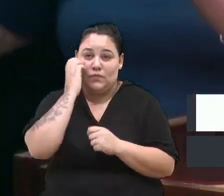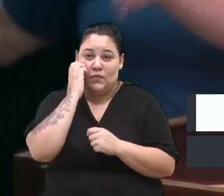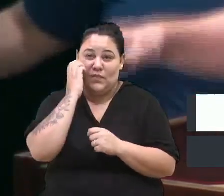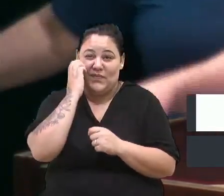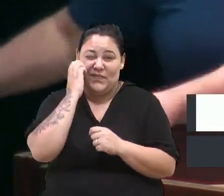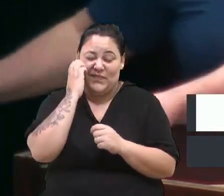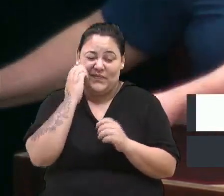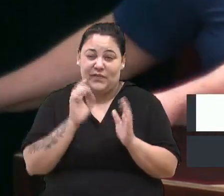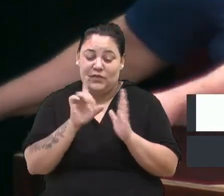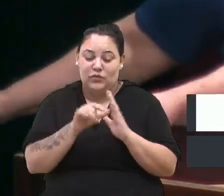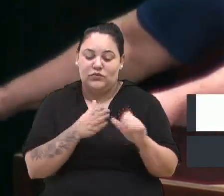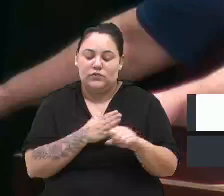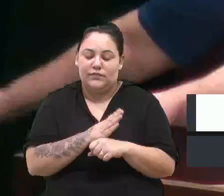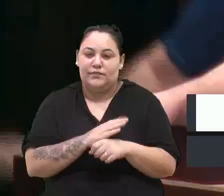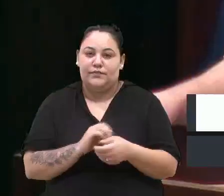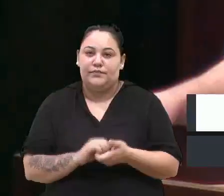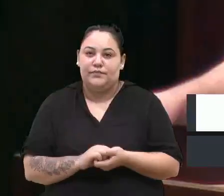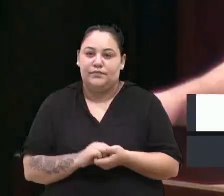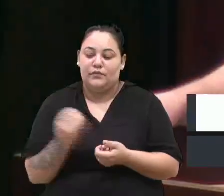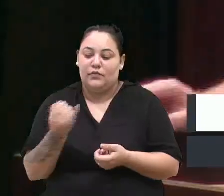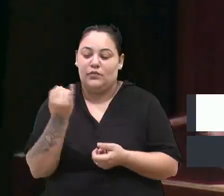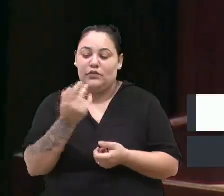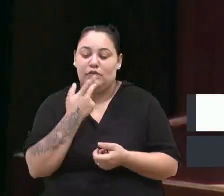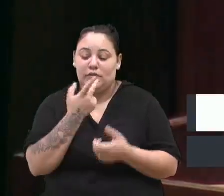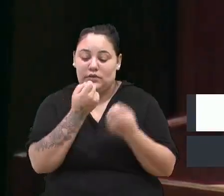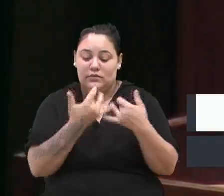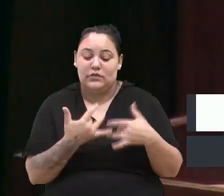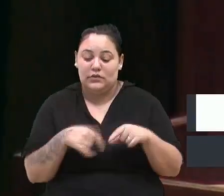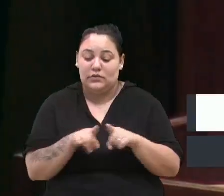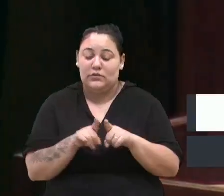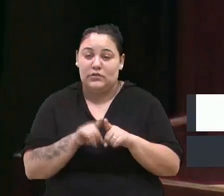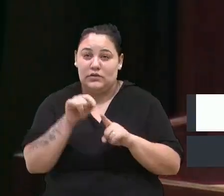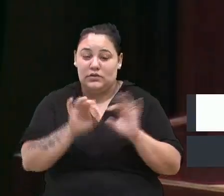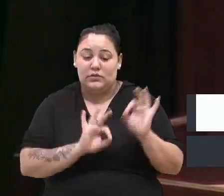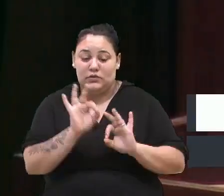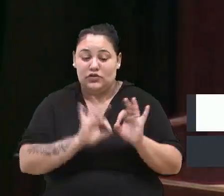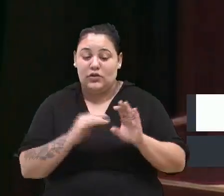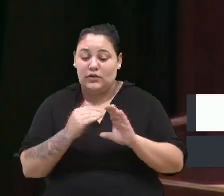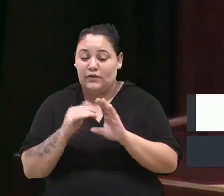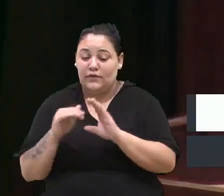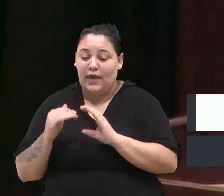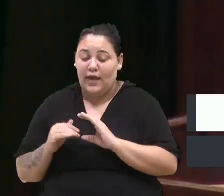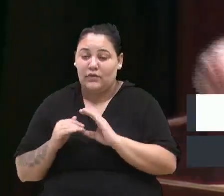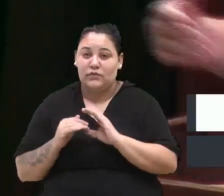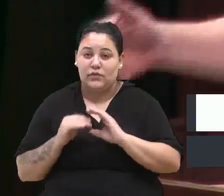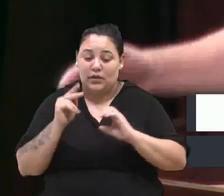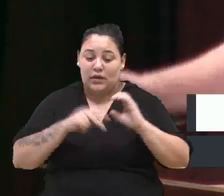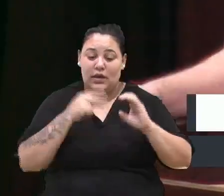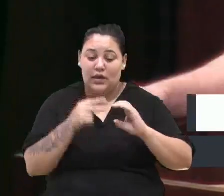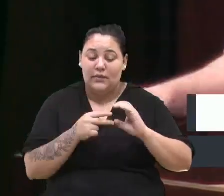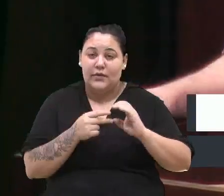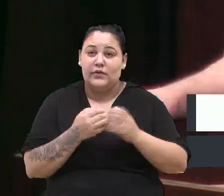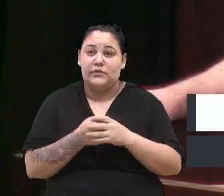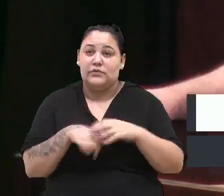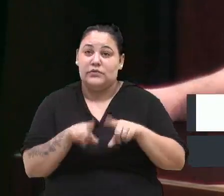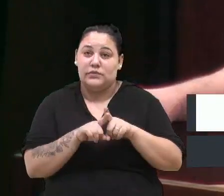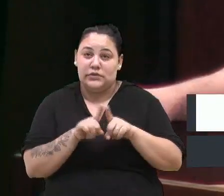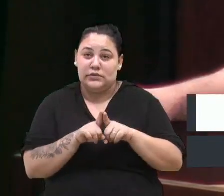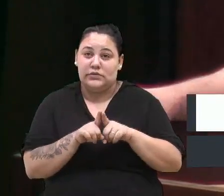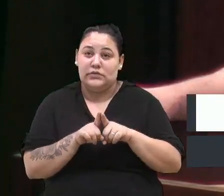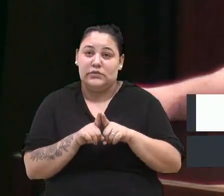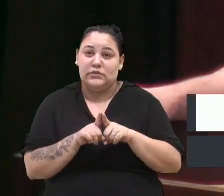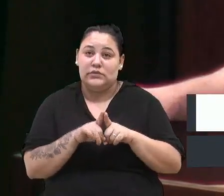posterior aprovação. Importante dizer que esses projetos são encaminhados à casa, passam, evidentemente,